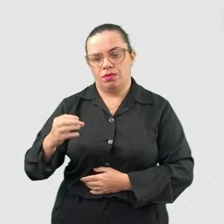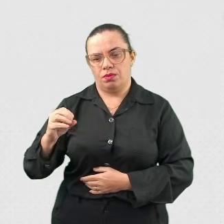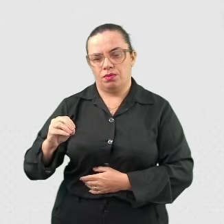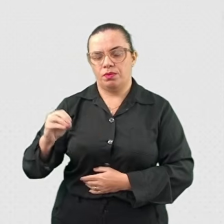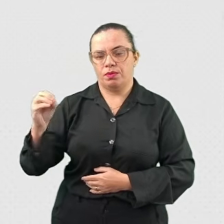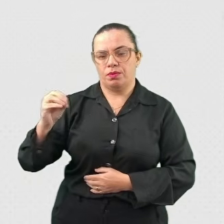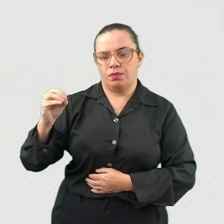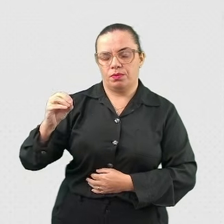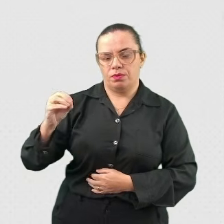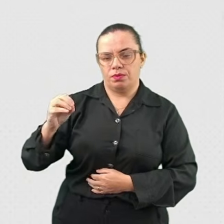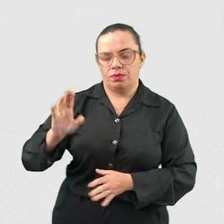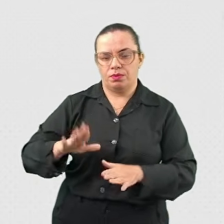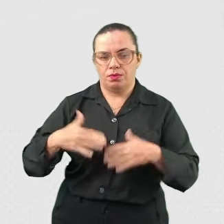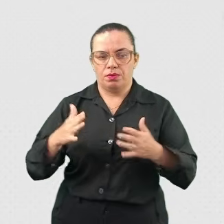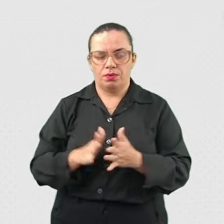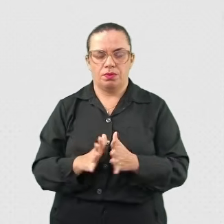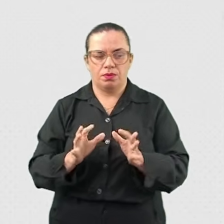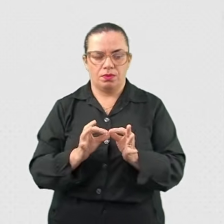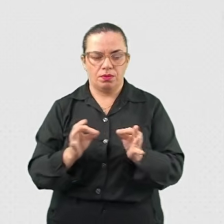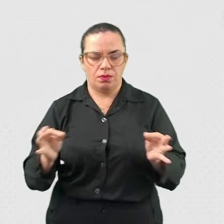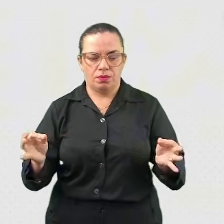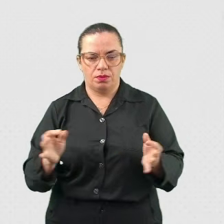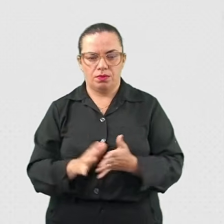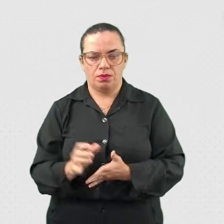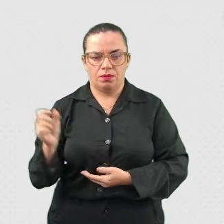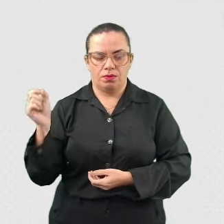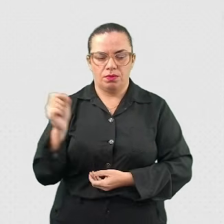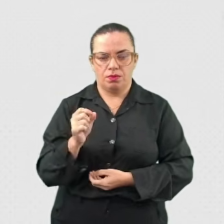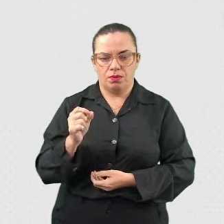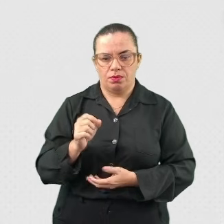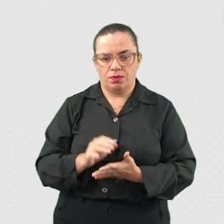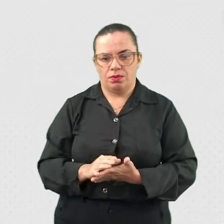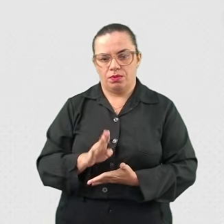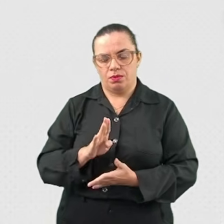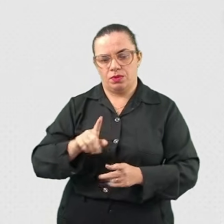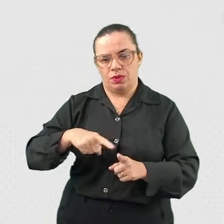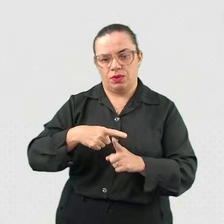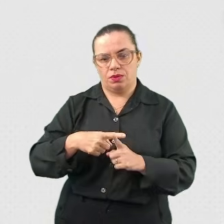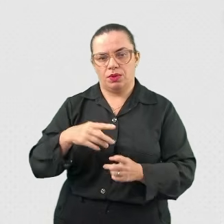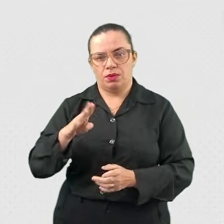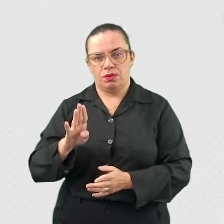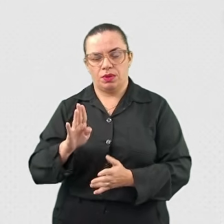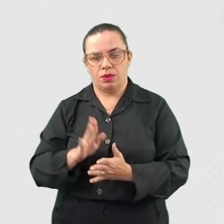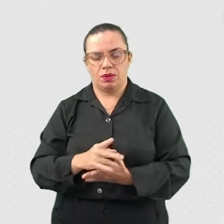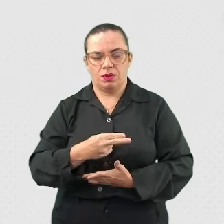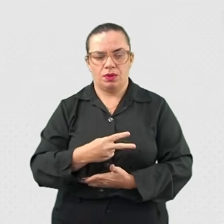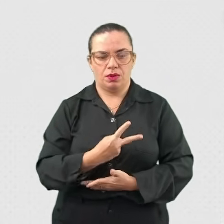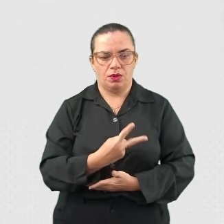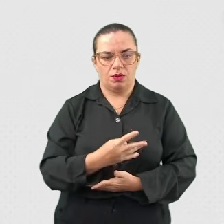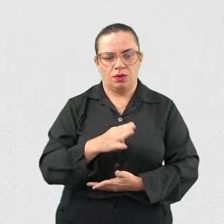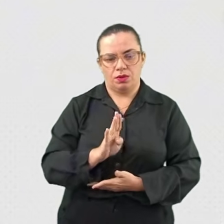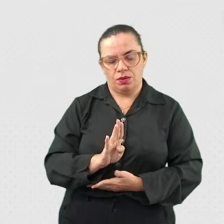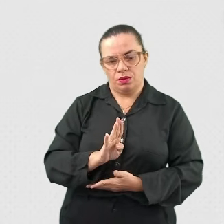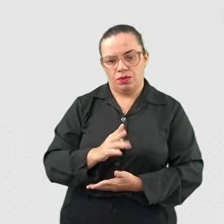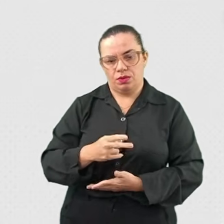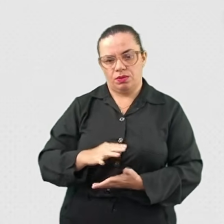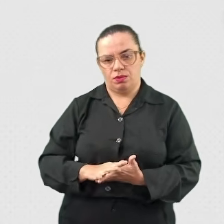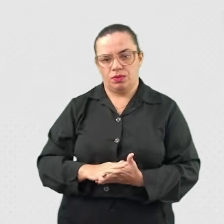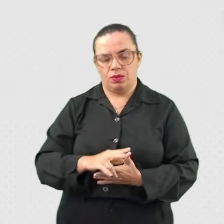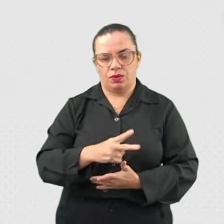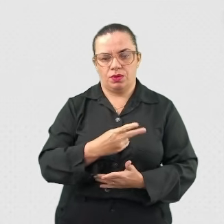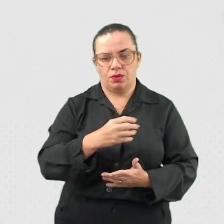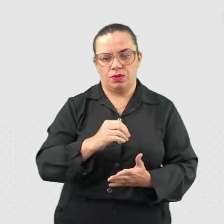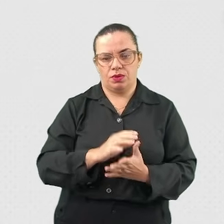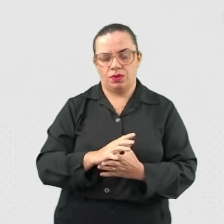360. Vamos simplificar aqui esse lado, ó. Beta mais beta é 2 beta. 20 com 80 dá